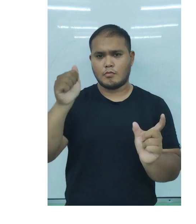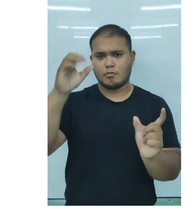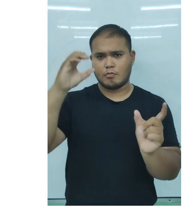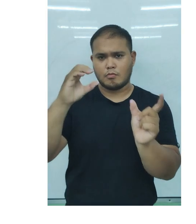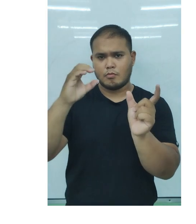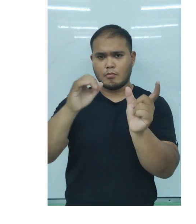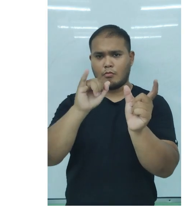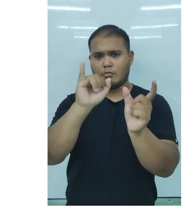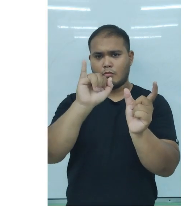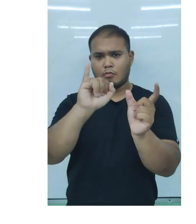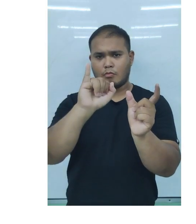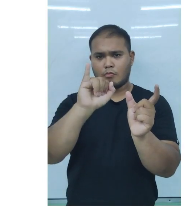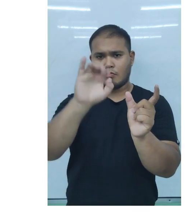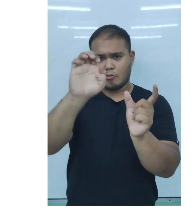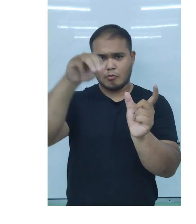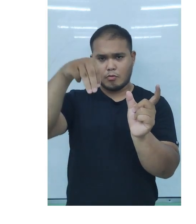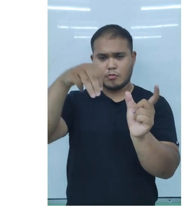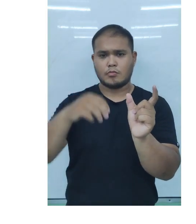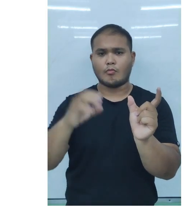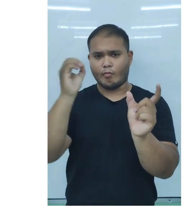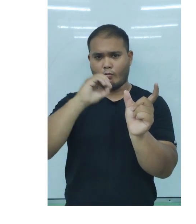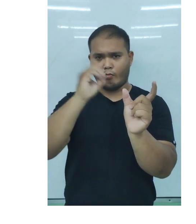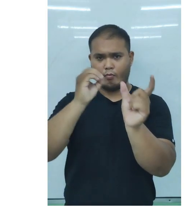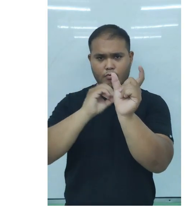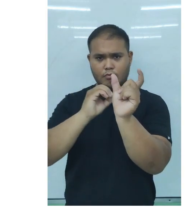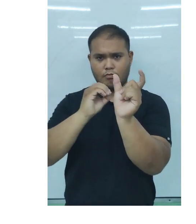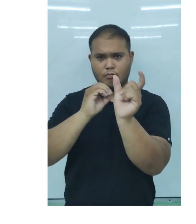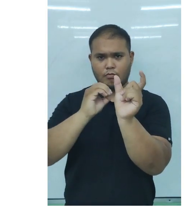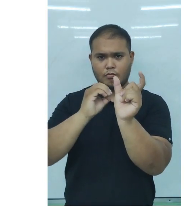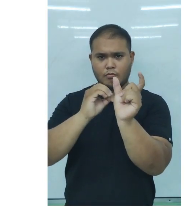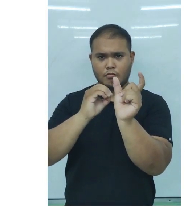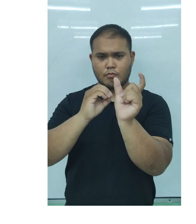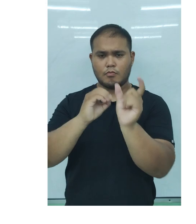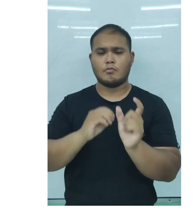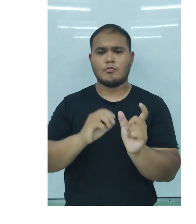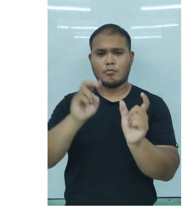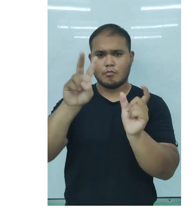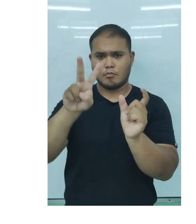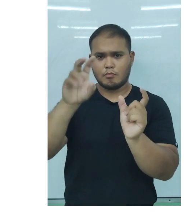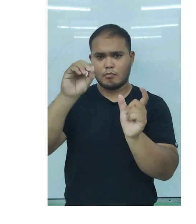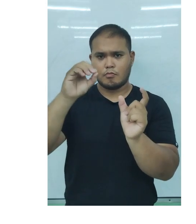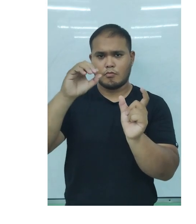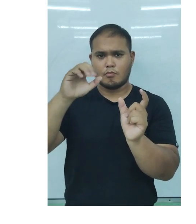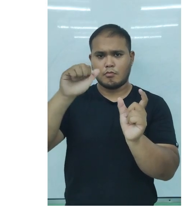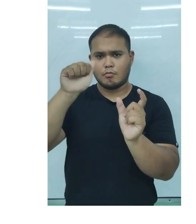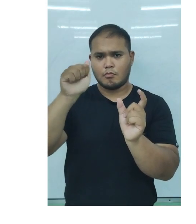no nominativo, vocativo e acusativo, prudentius,